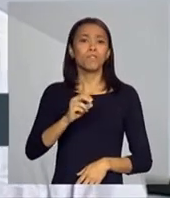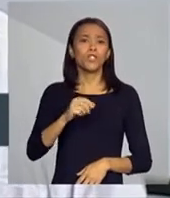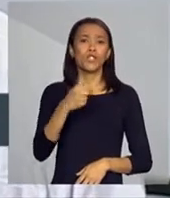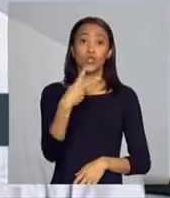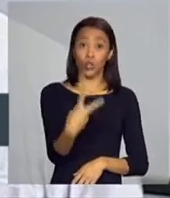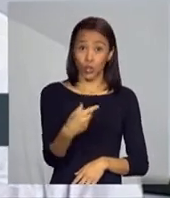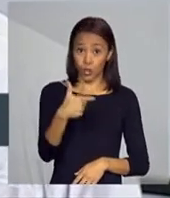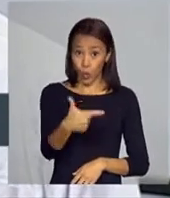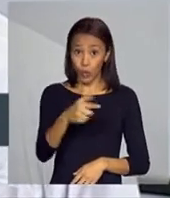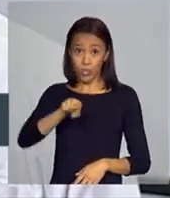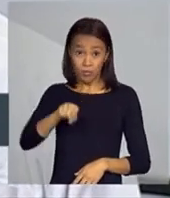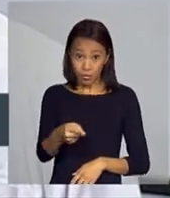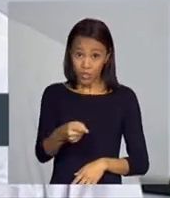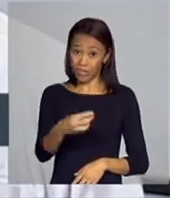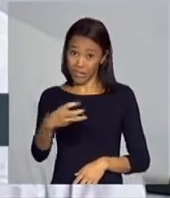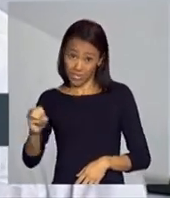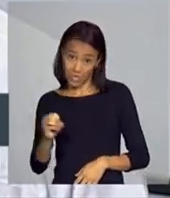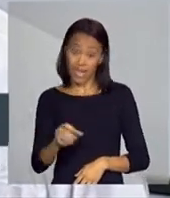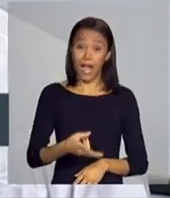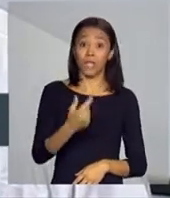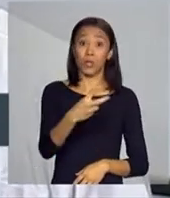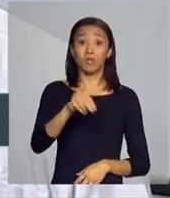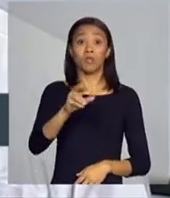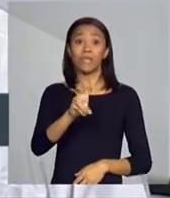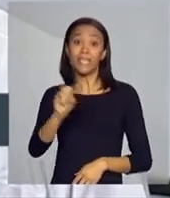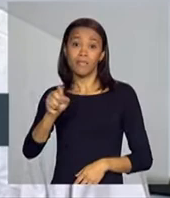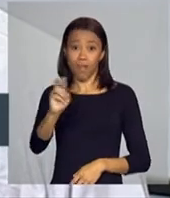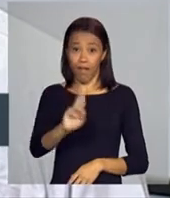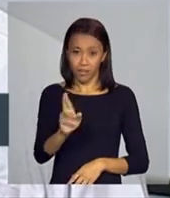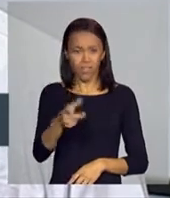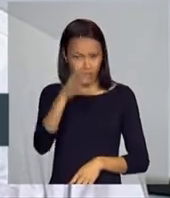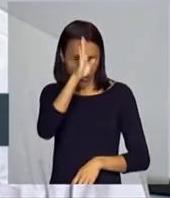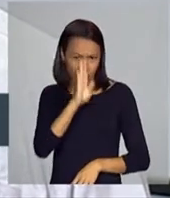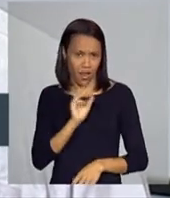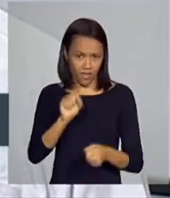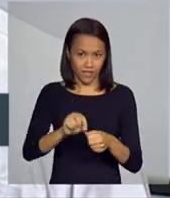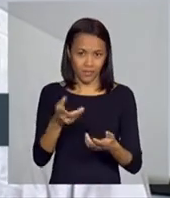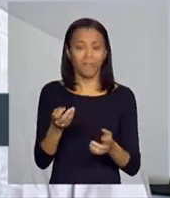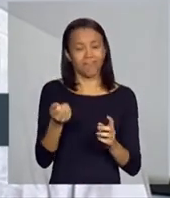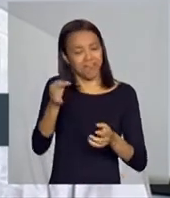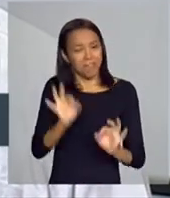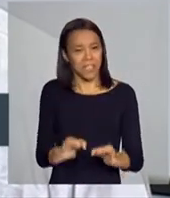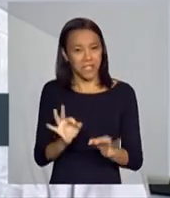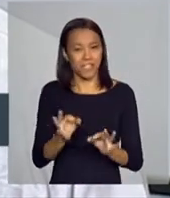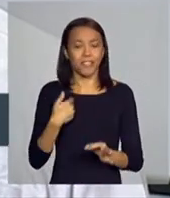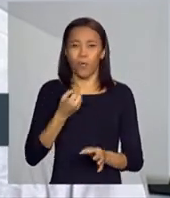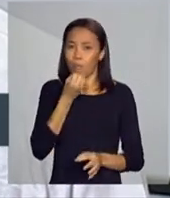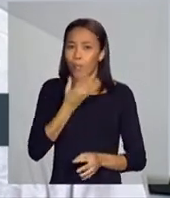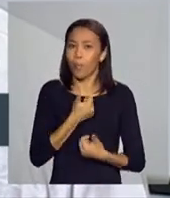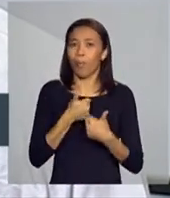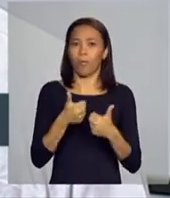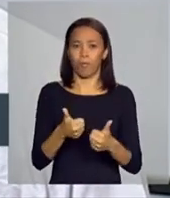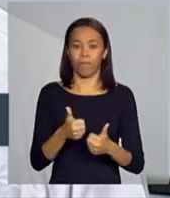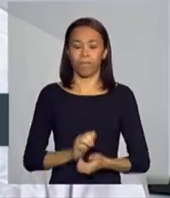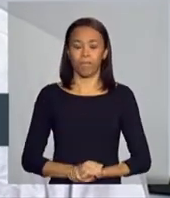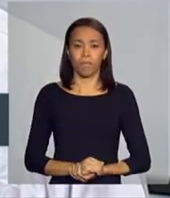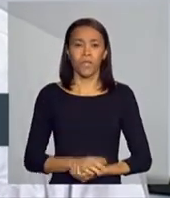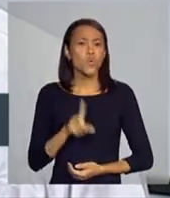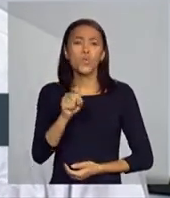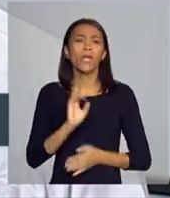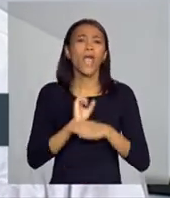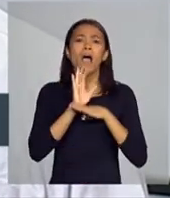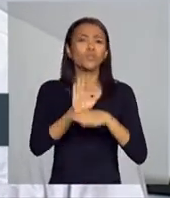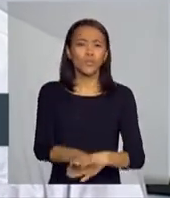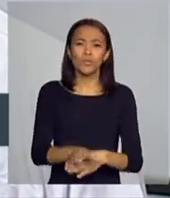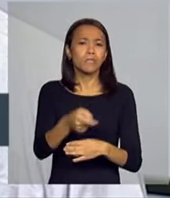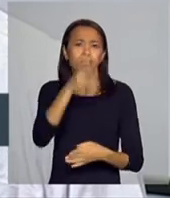de R 2300 a r 2500 e pelo PRONATEC você fez ele de graça Ah com certeza beneficiou bastante e no que que te ajudou